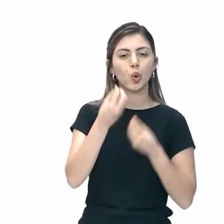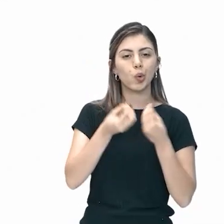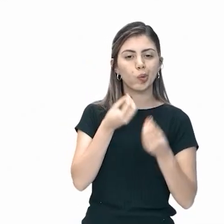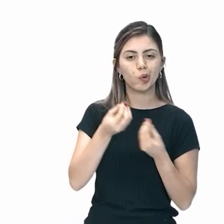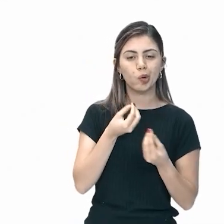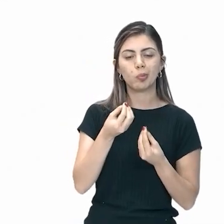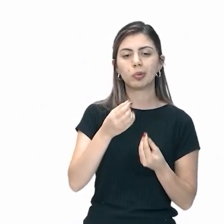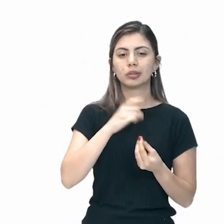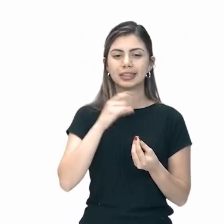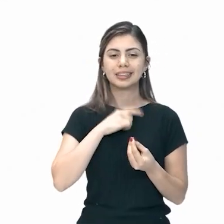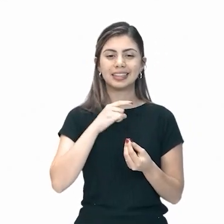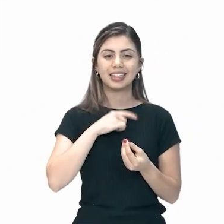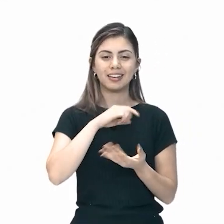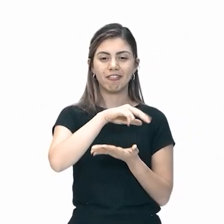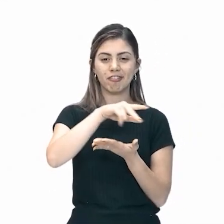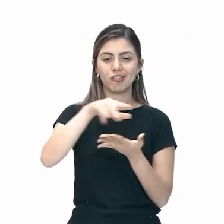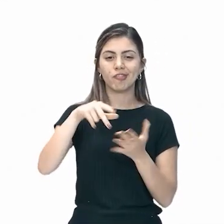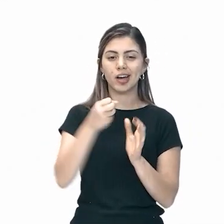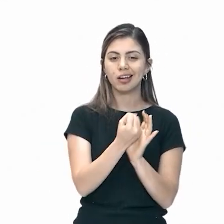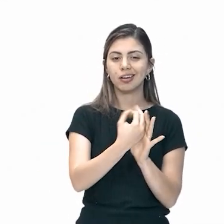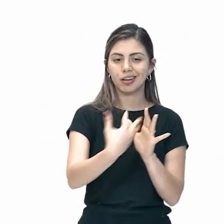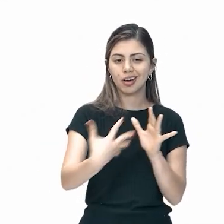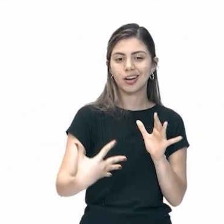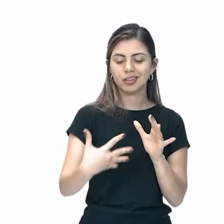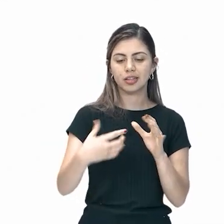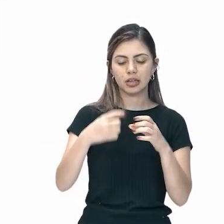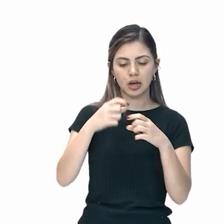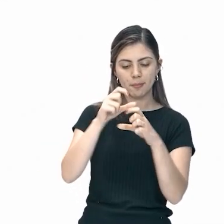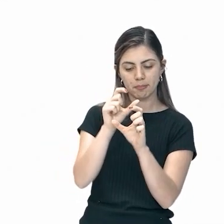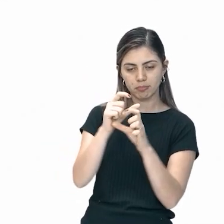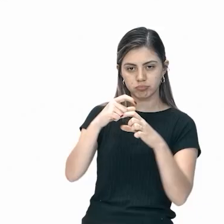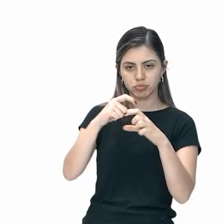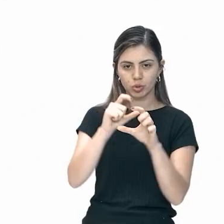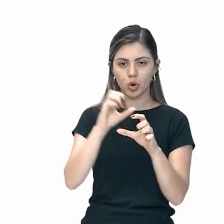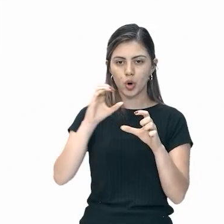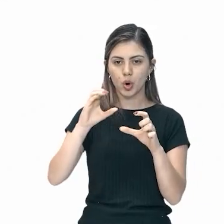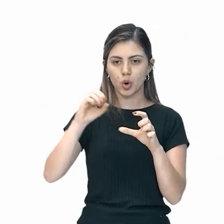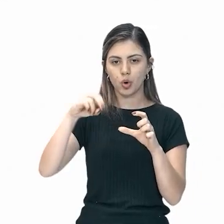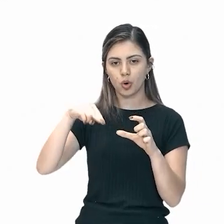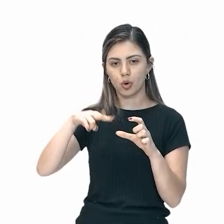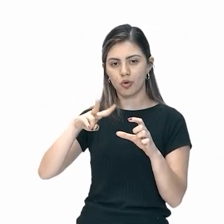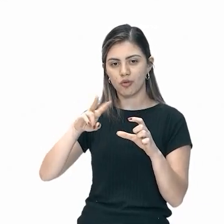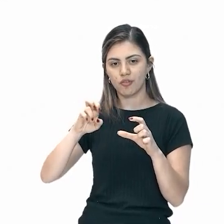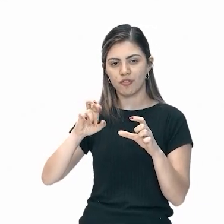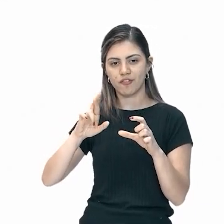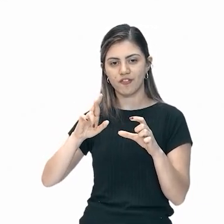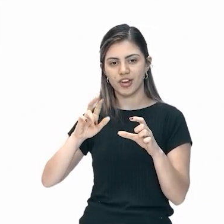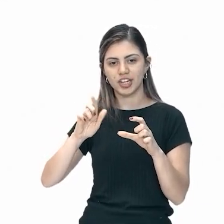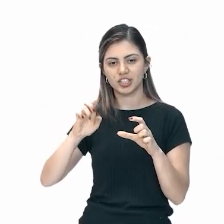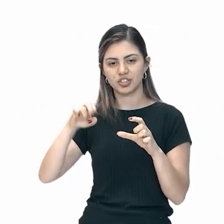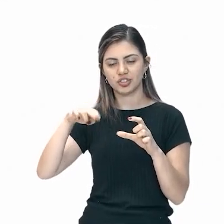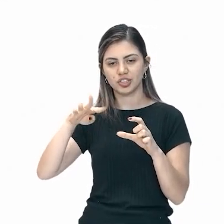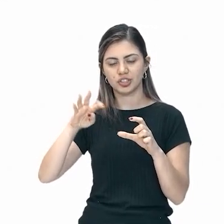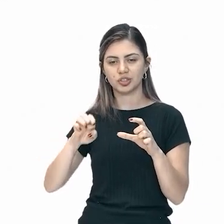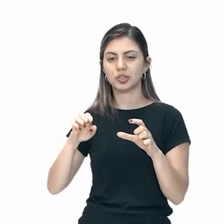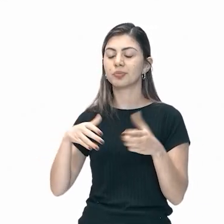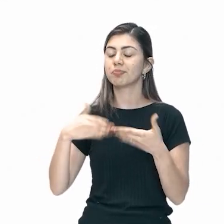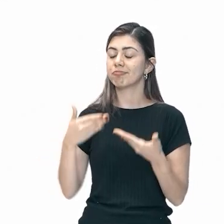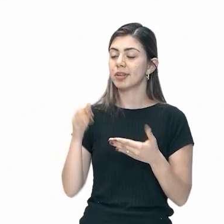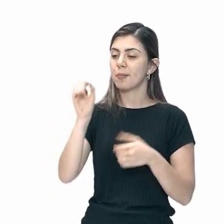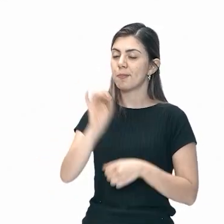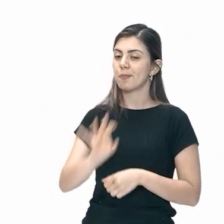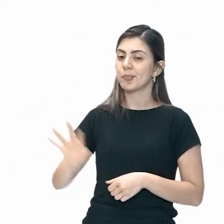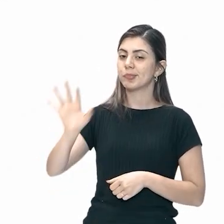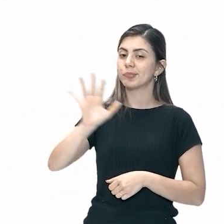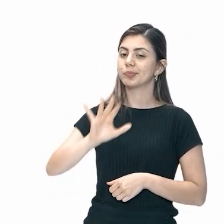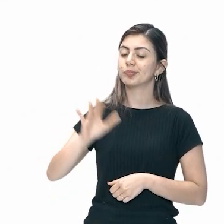princípios ópticos e características das lentes convergentes. Então, você pode observar na figura aí que